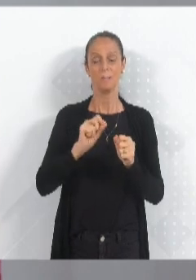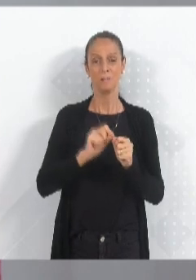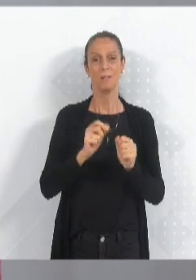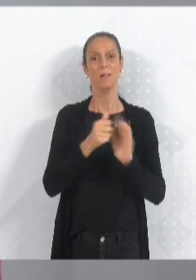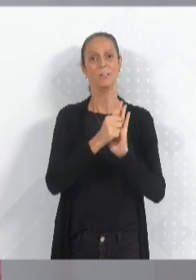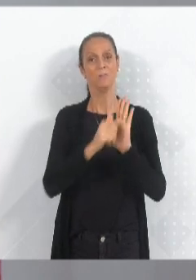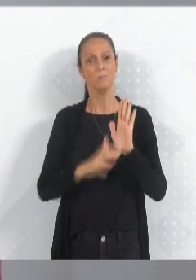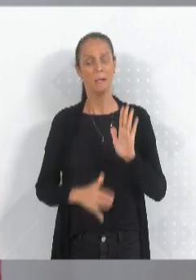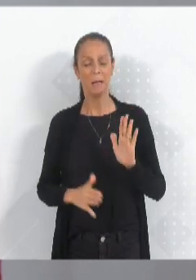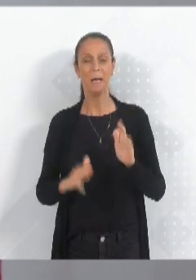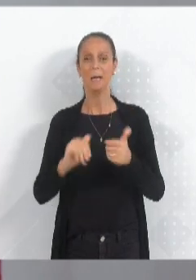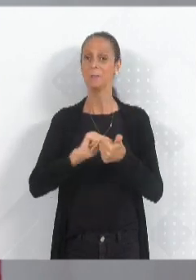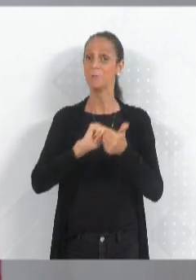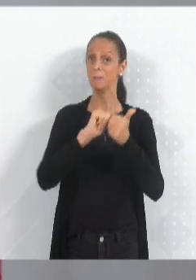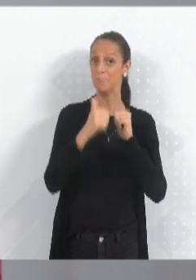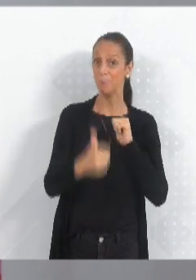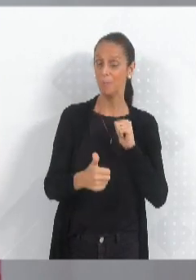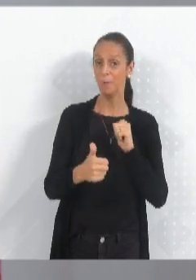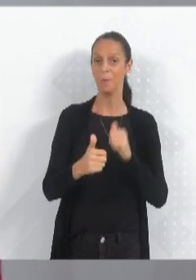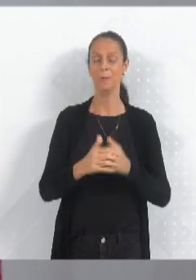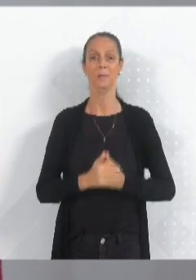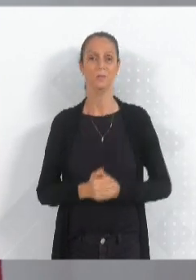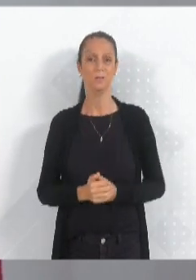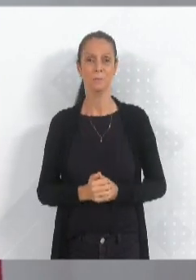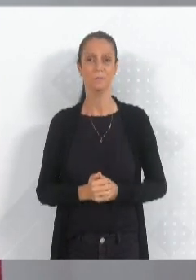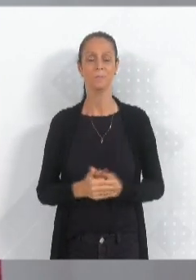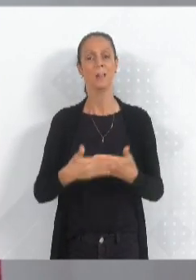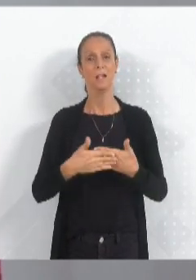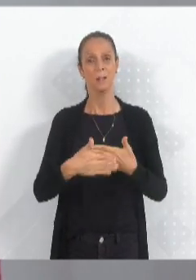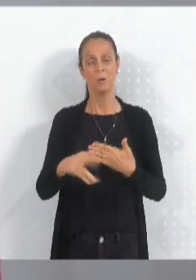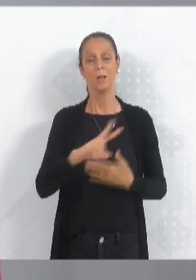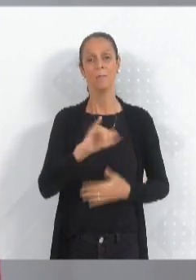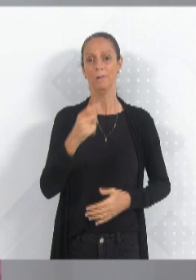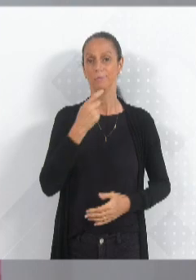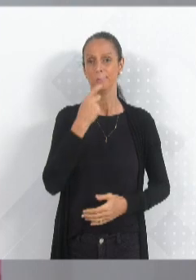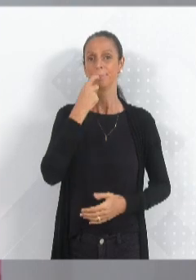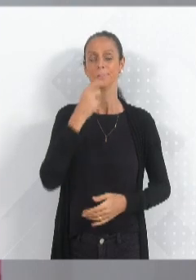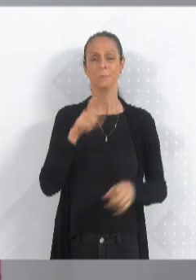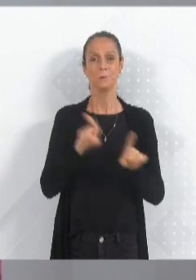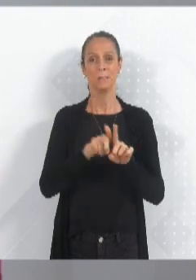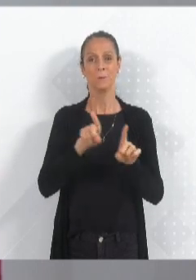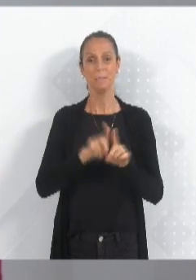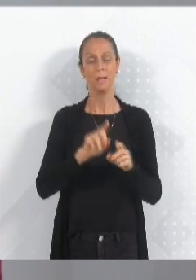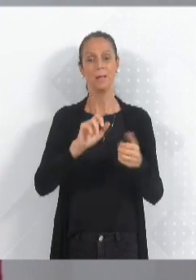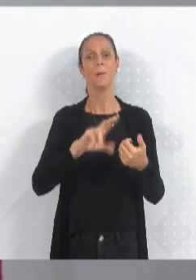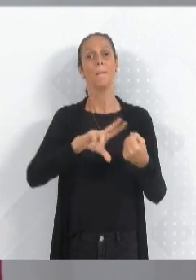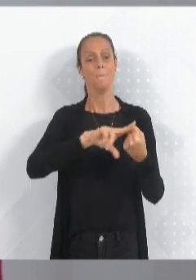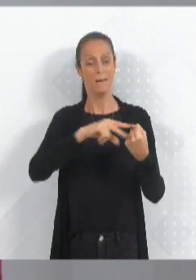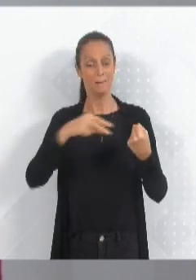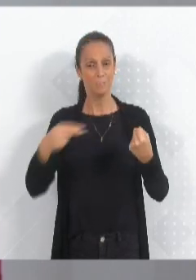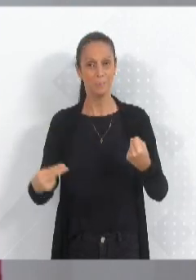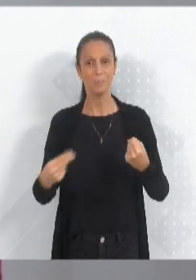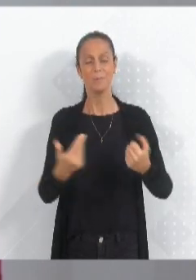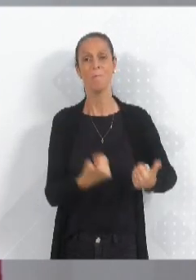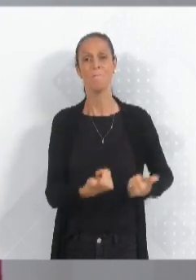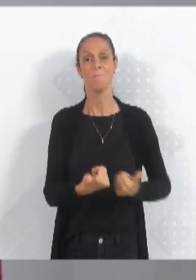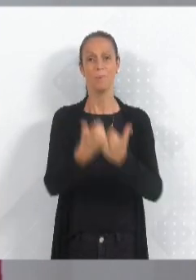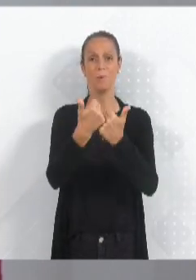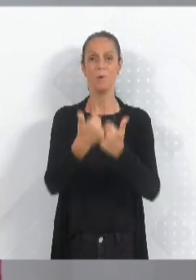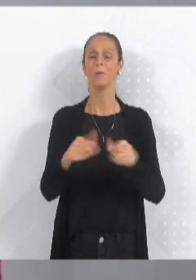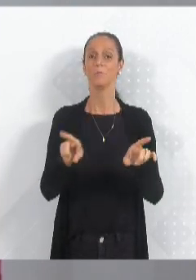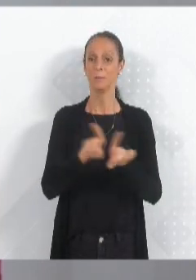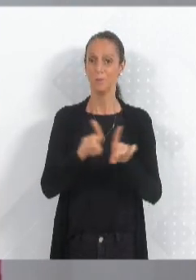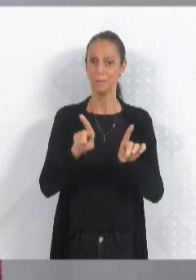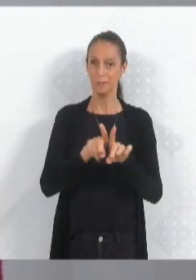desportivas nós temos Eh vamos receber muito em breve também o para desporto então nós apoiamos esse tipo de atividade